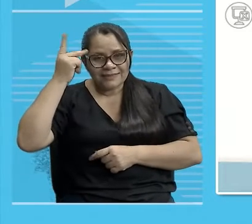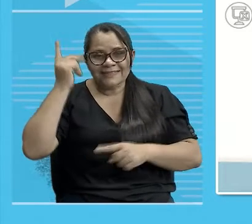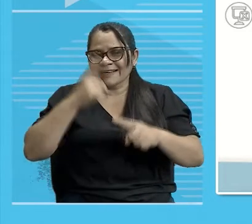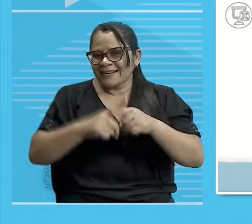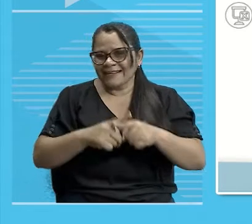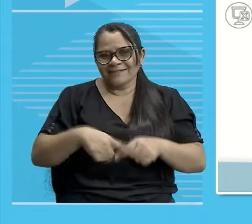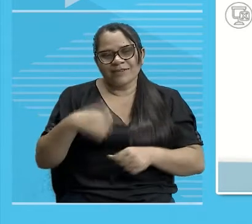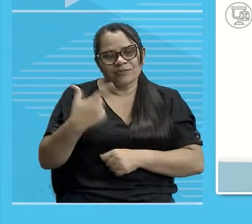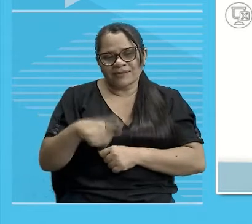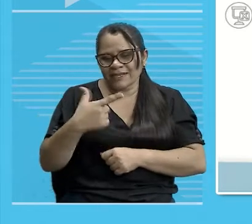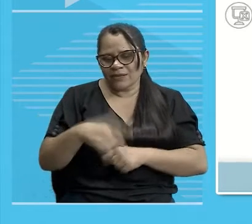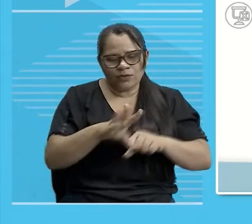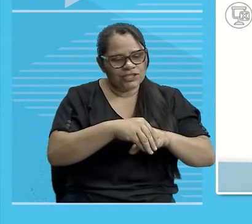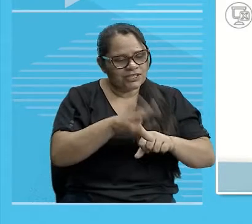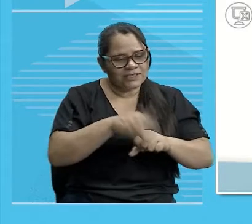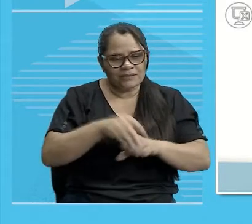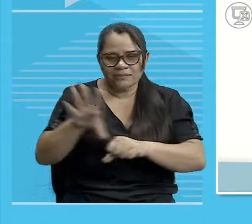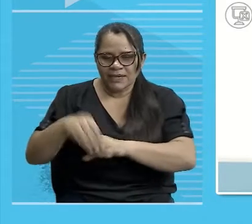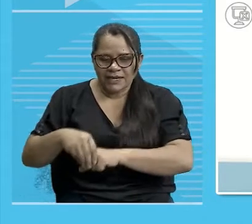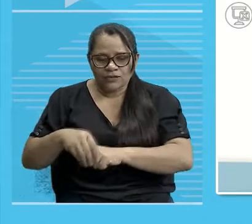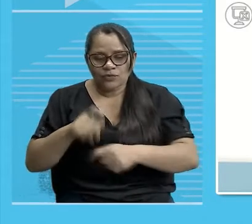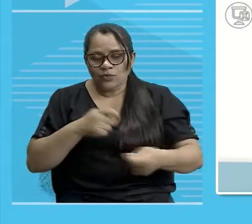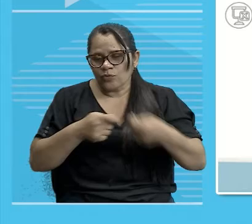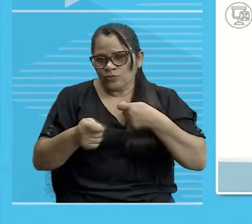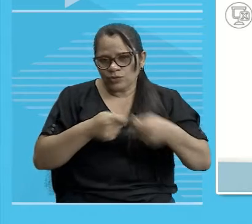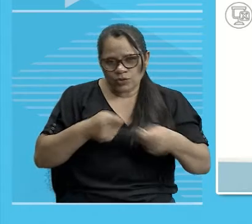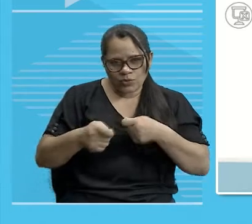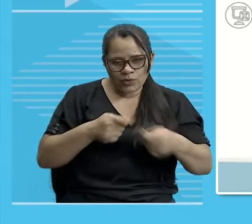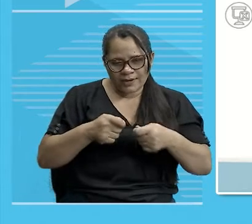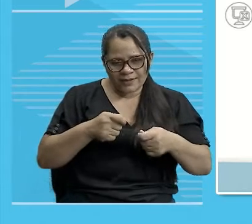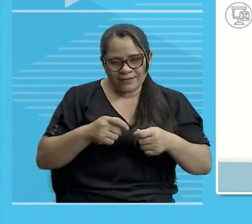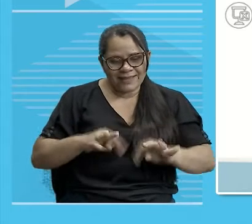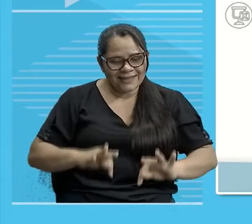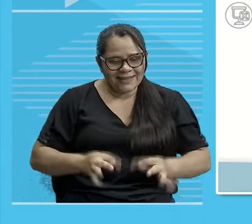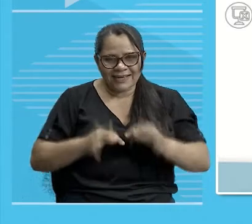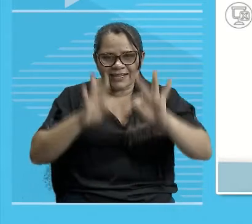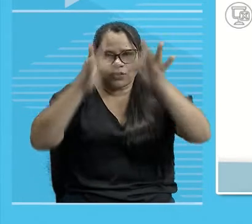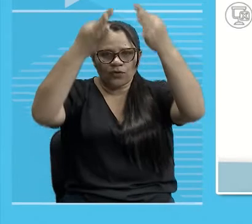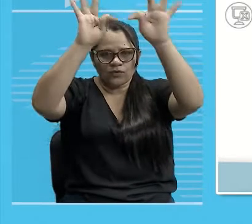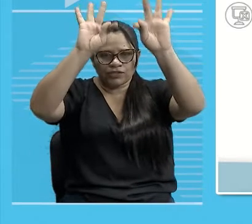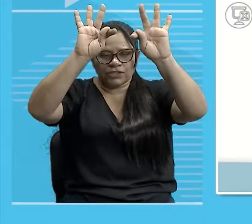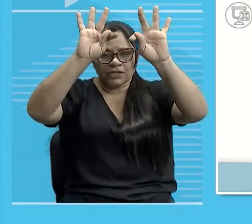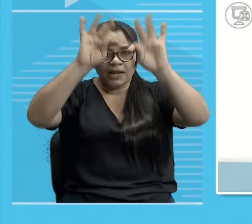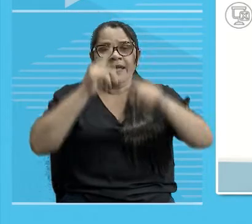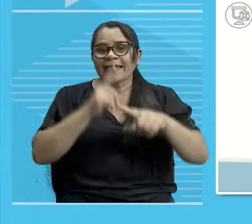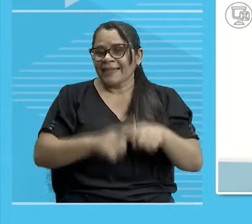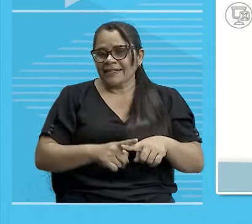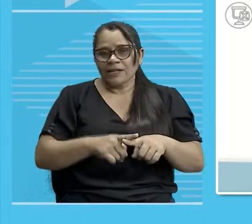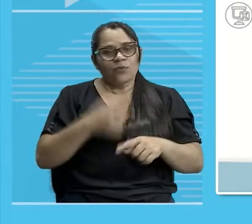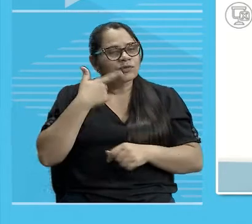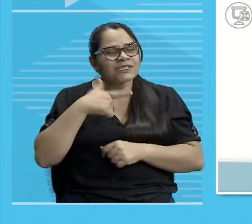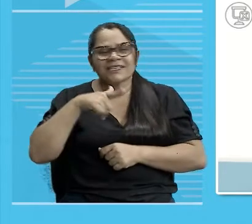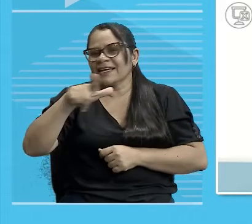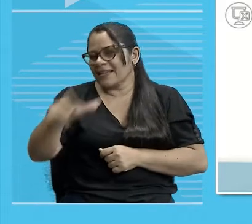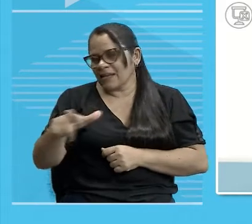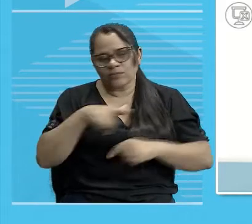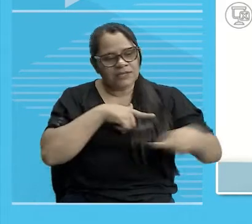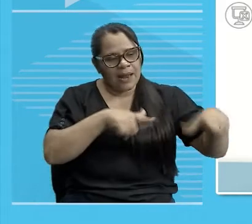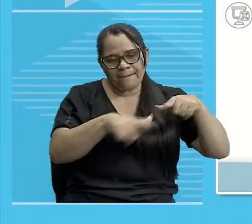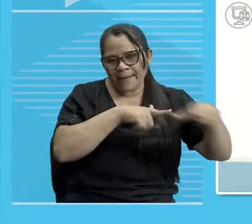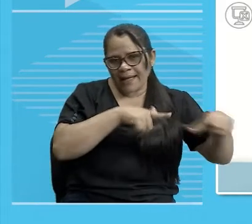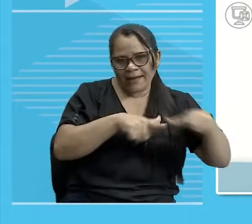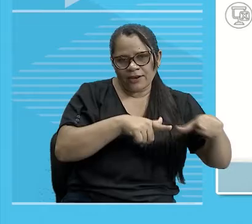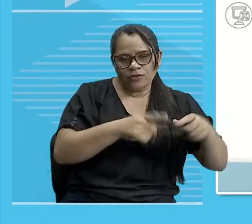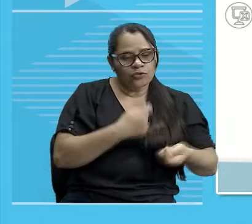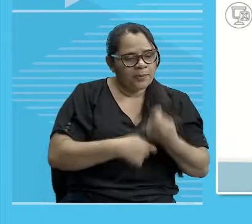que não conseguirão se encaixar no mercado de trabalho porque não dominam o